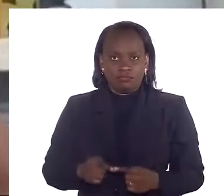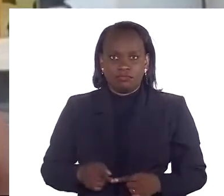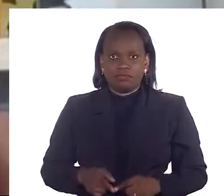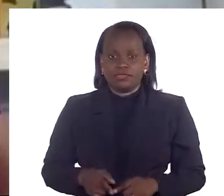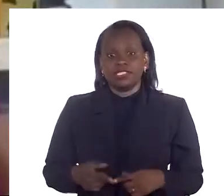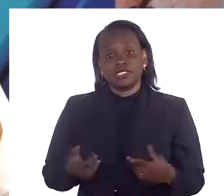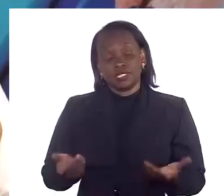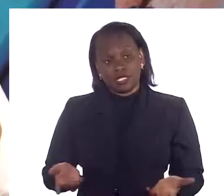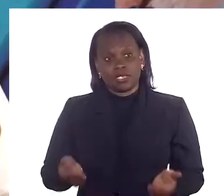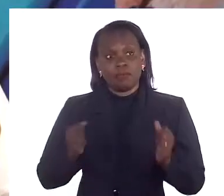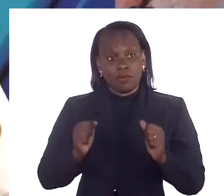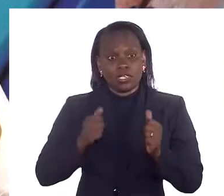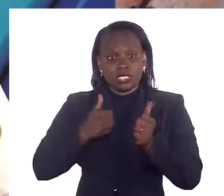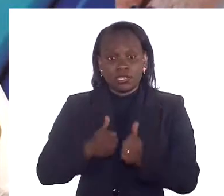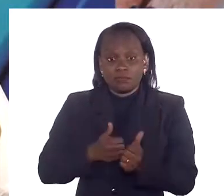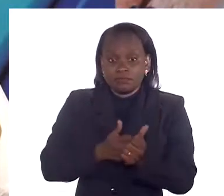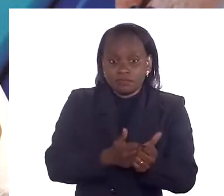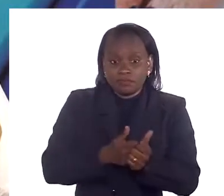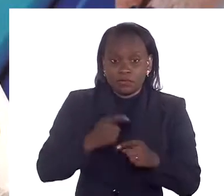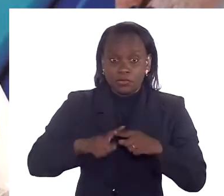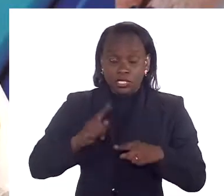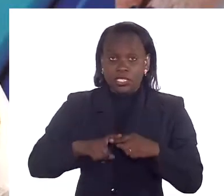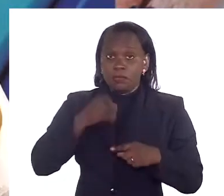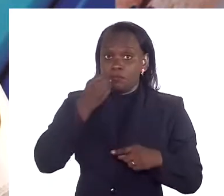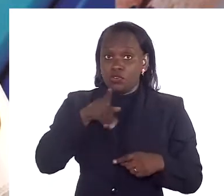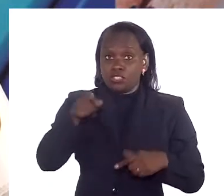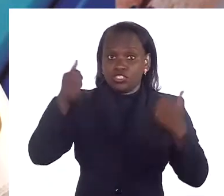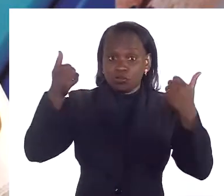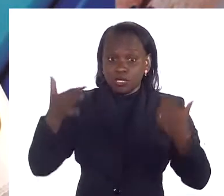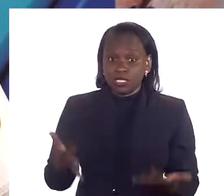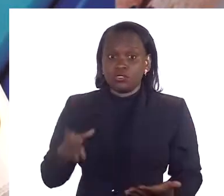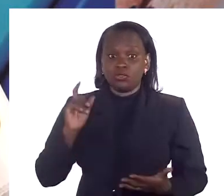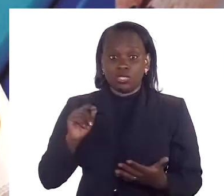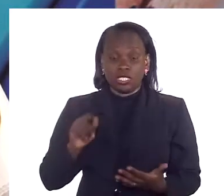aplicar. E que possa haver essa aproximação, né? Porque é interessante isso que vocês